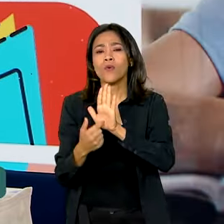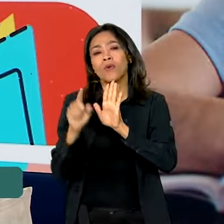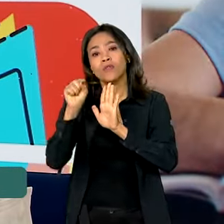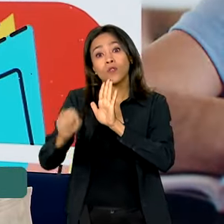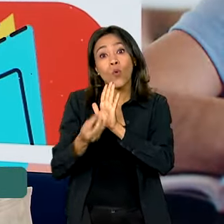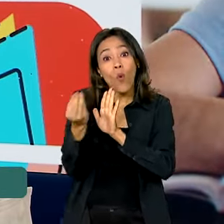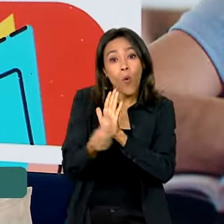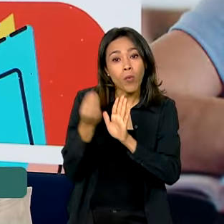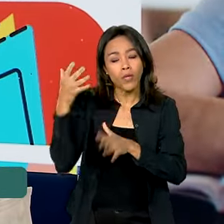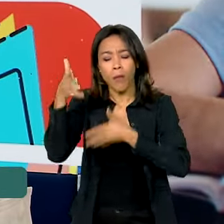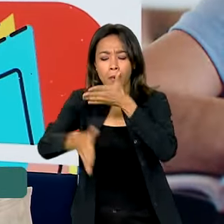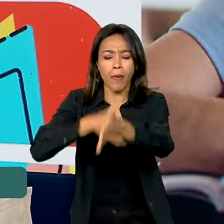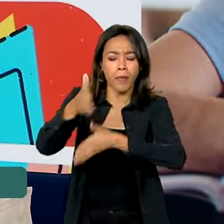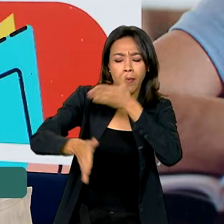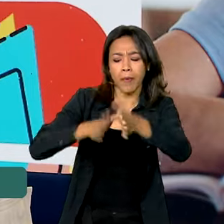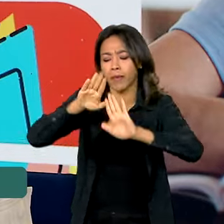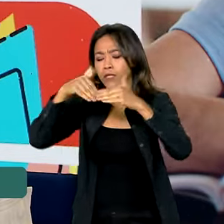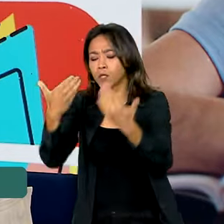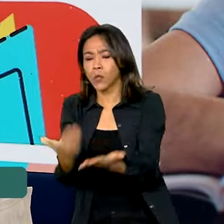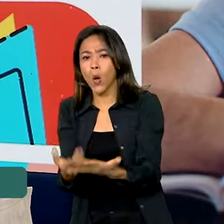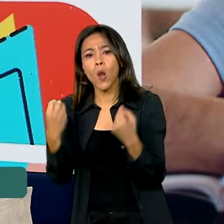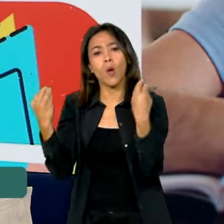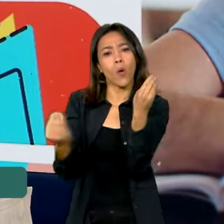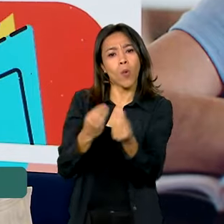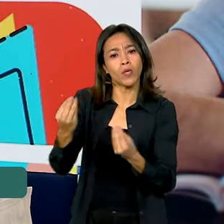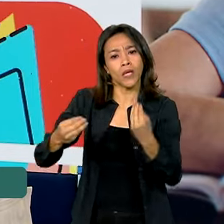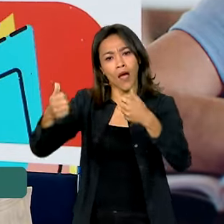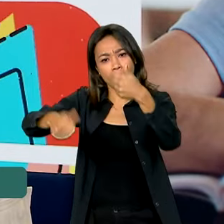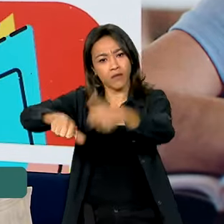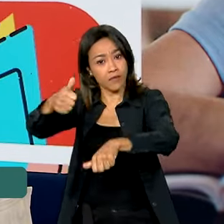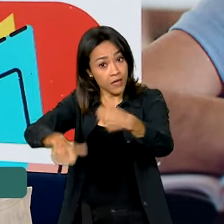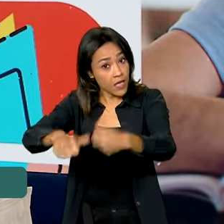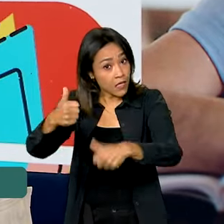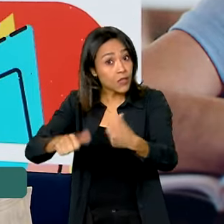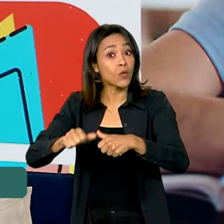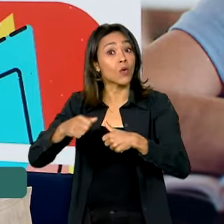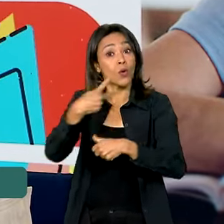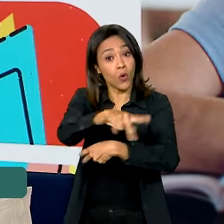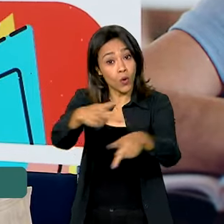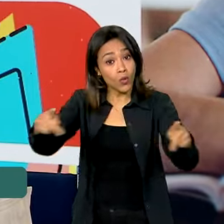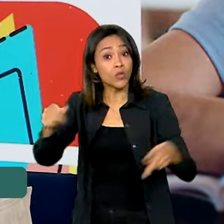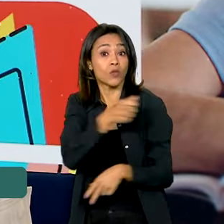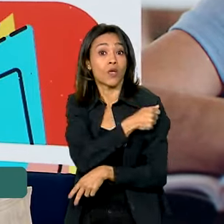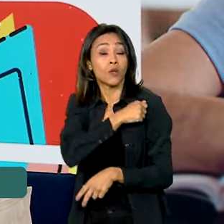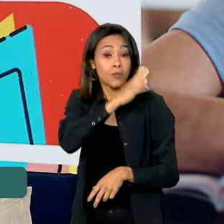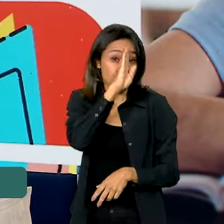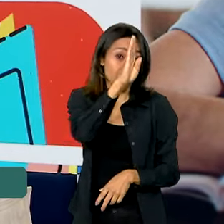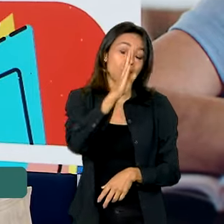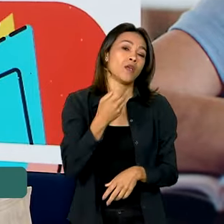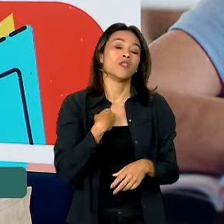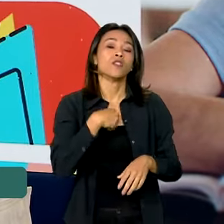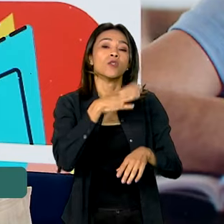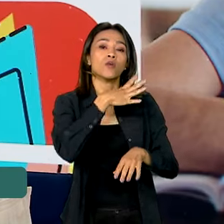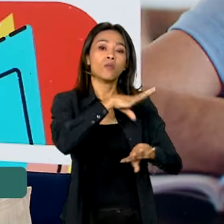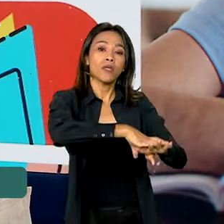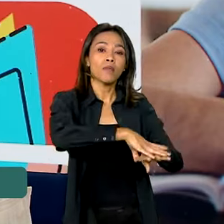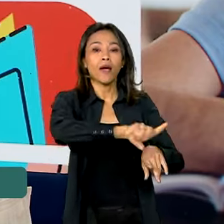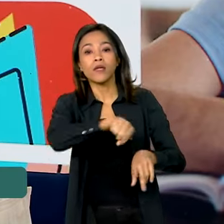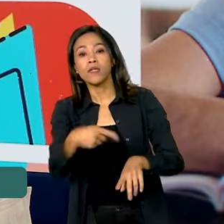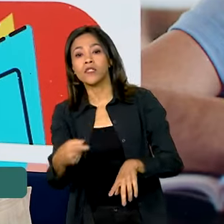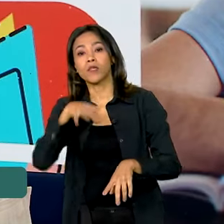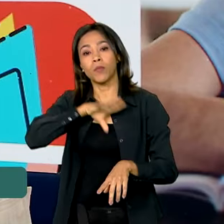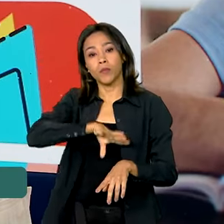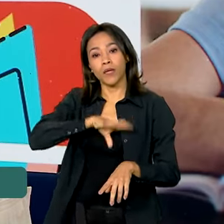escolar e as médias de desempenho nas avaliações especialmente em português e matemática ou seja